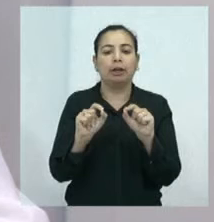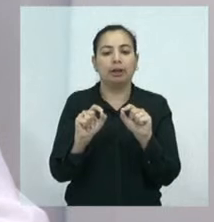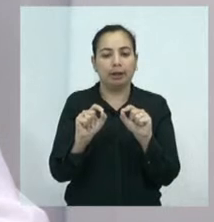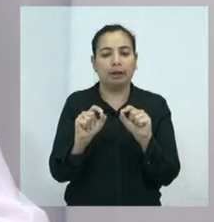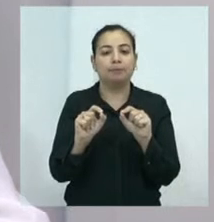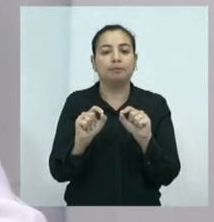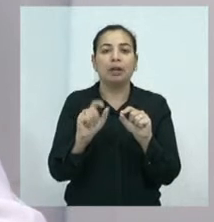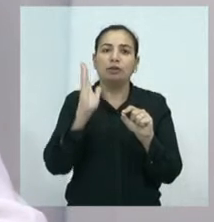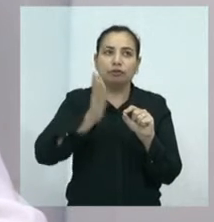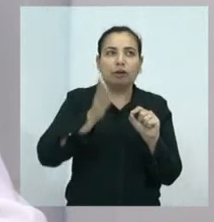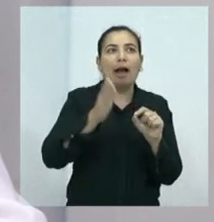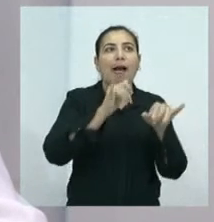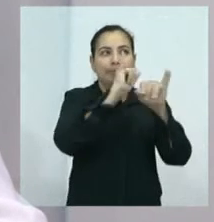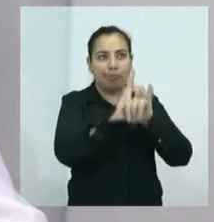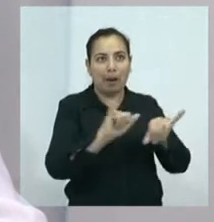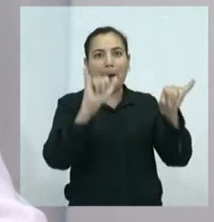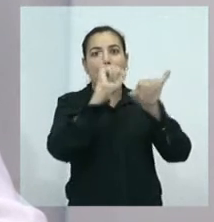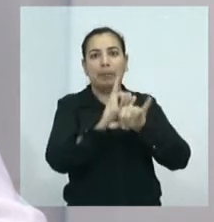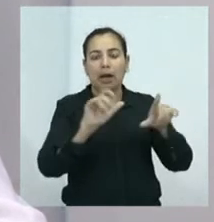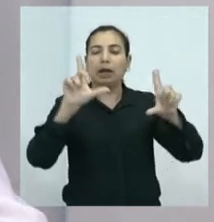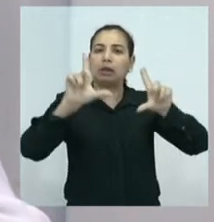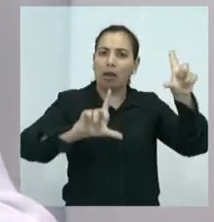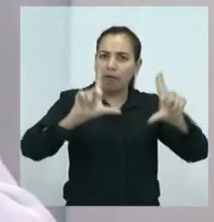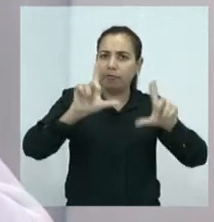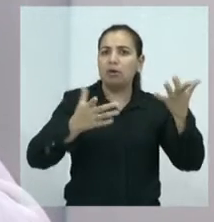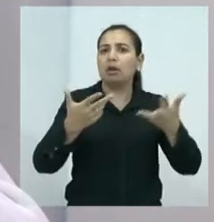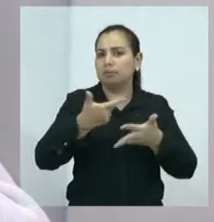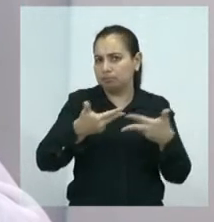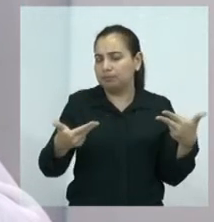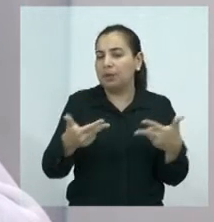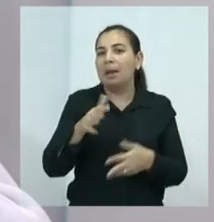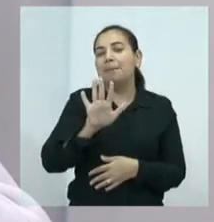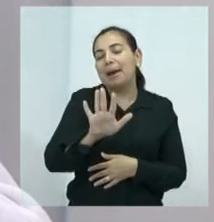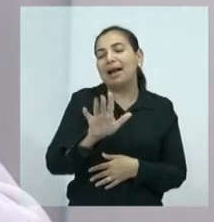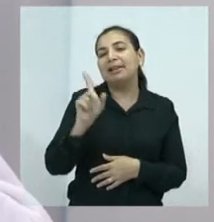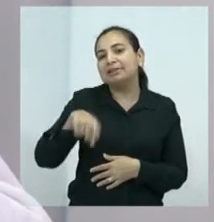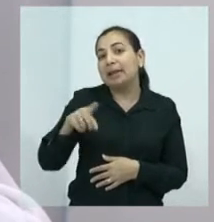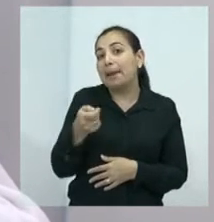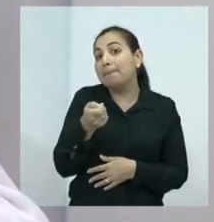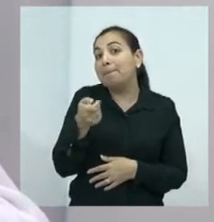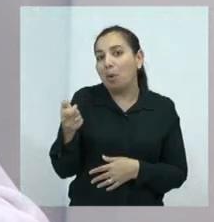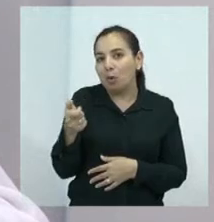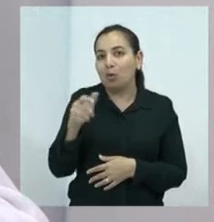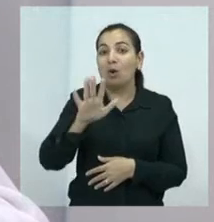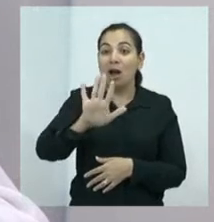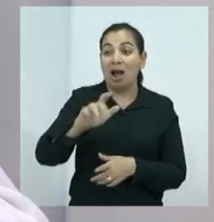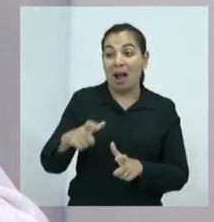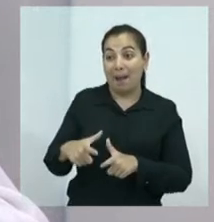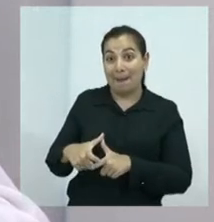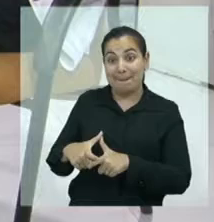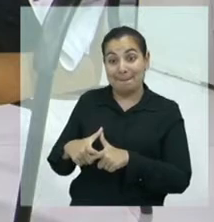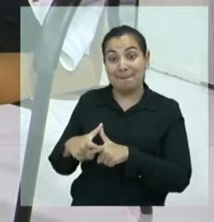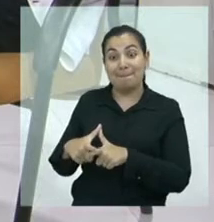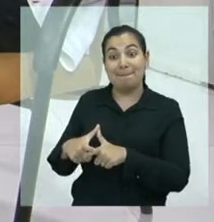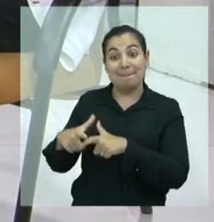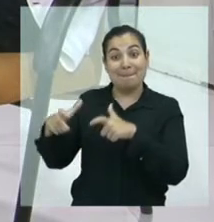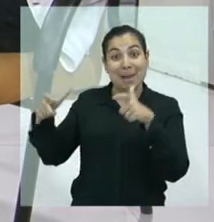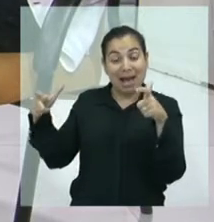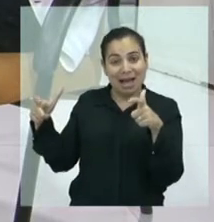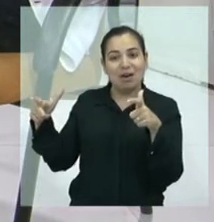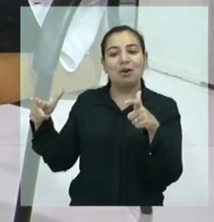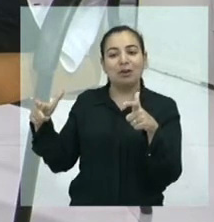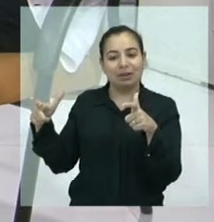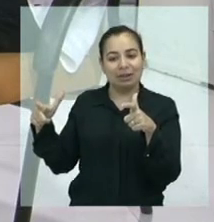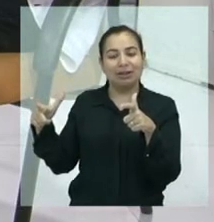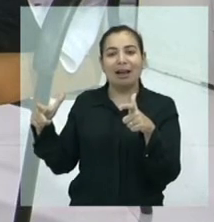chegando na mídia, mas são casos, são dados muito pequenos. Grande parte dessas agressões não chegam